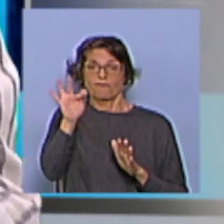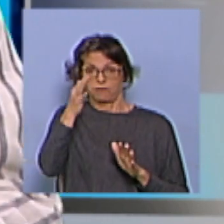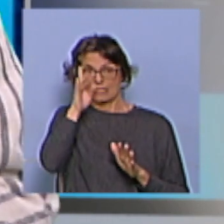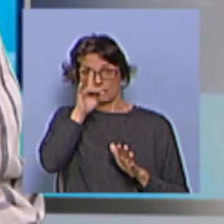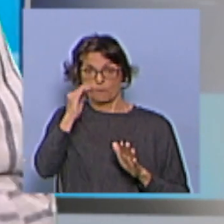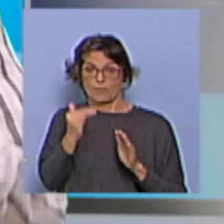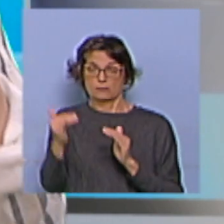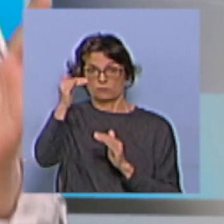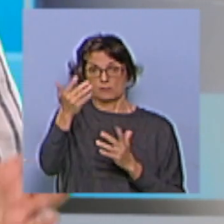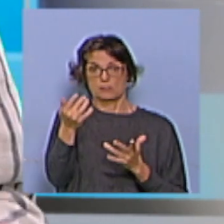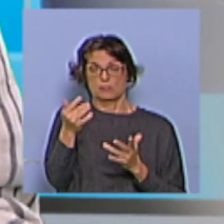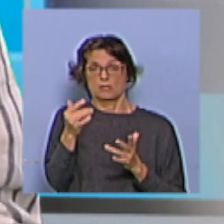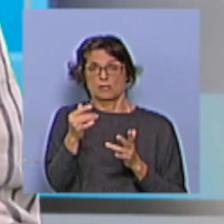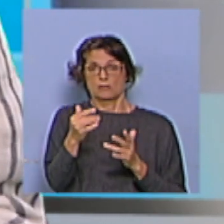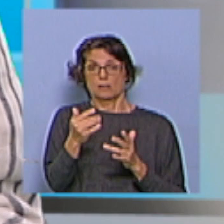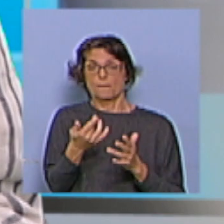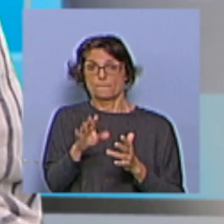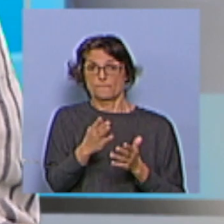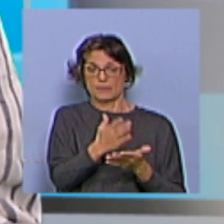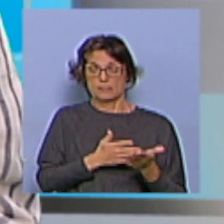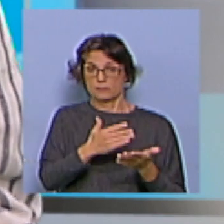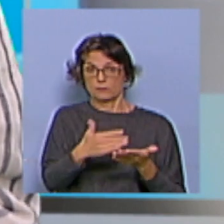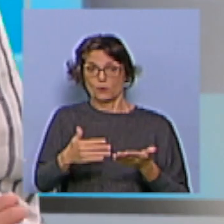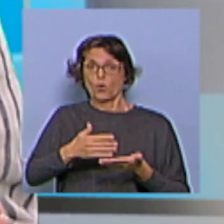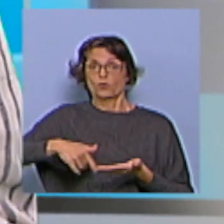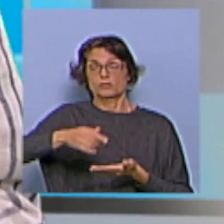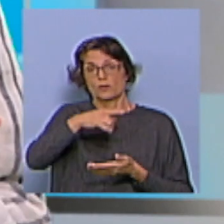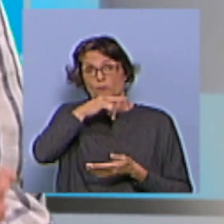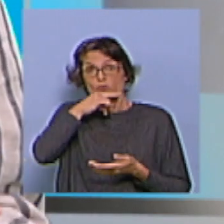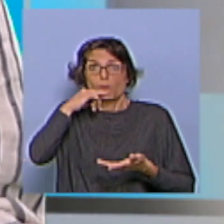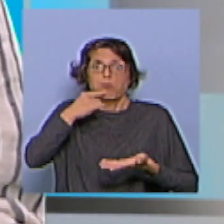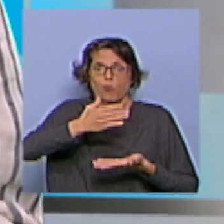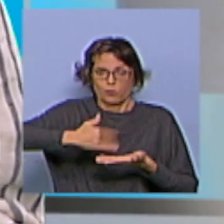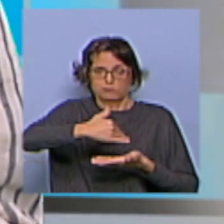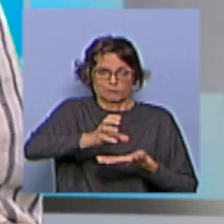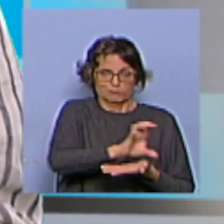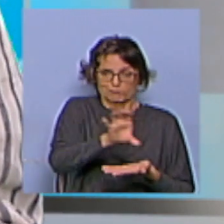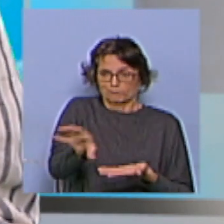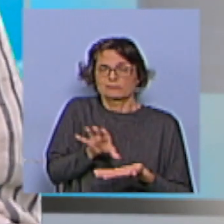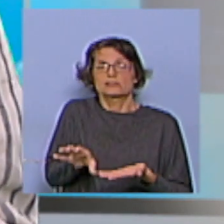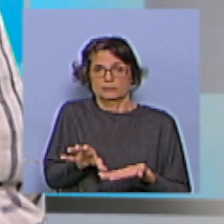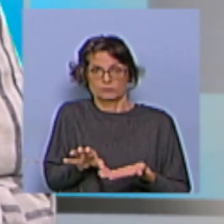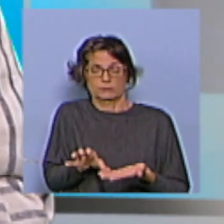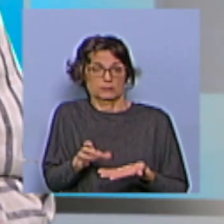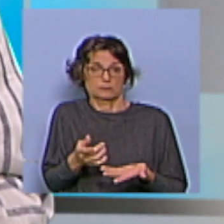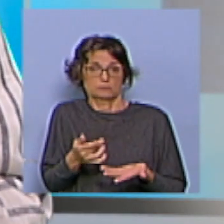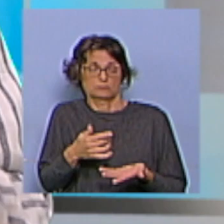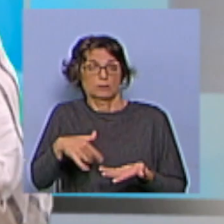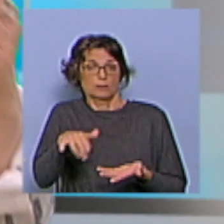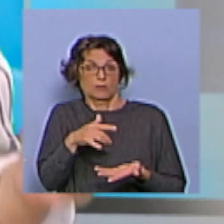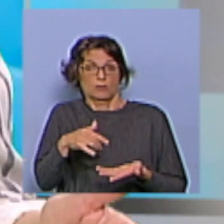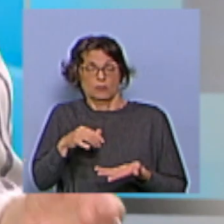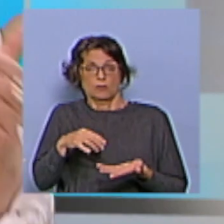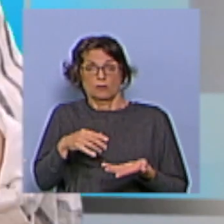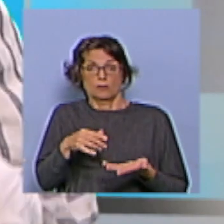na distribuição deste grande bolo, mas enfim, o critério foi um critério que fixou